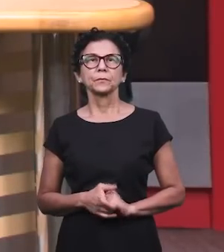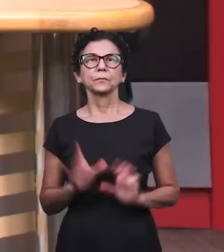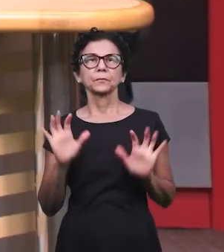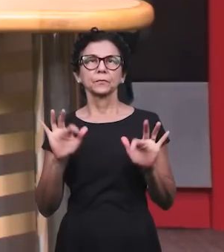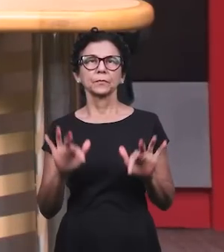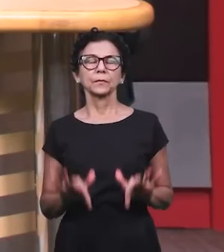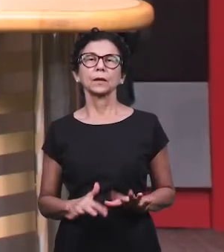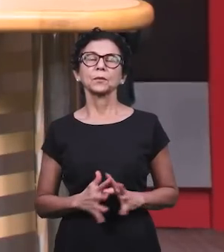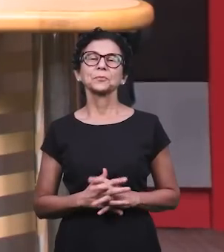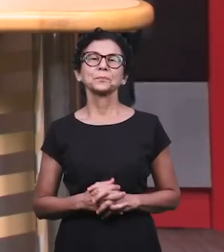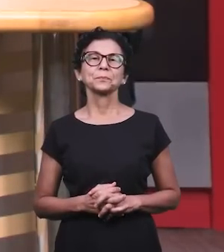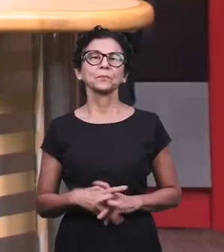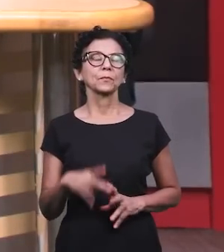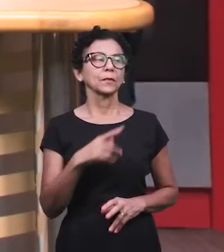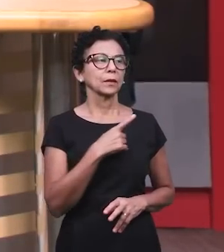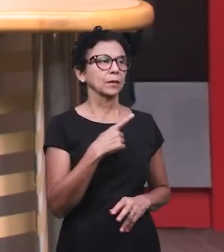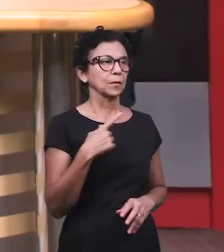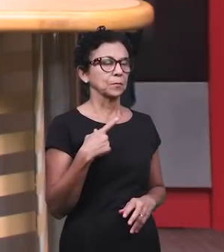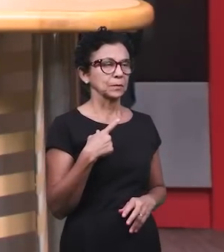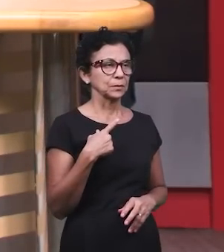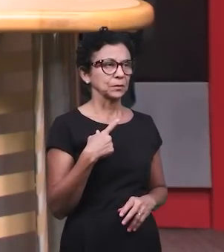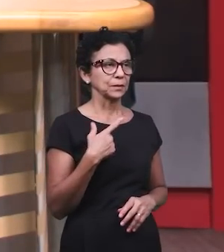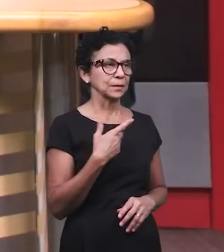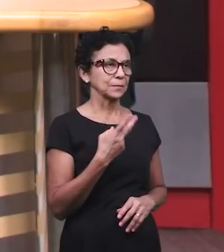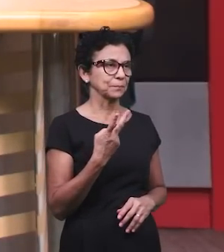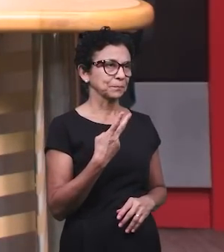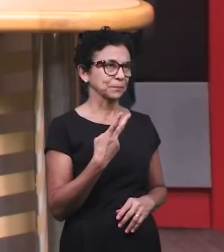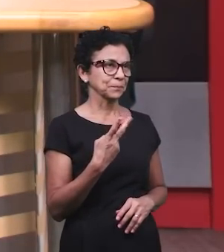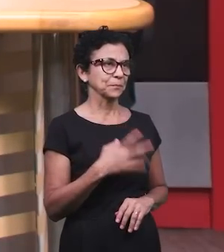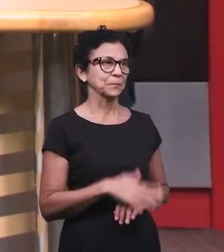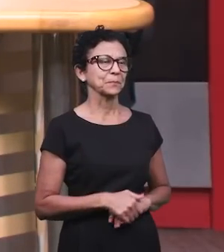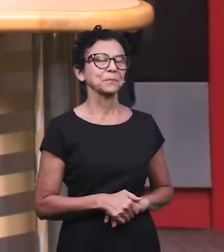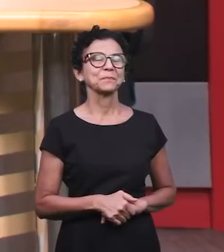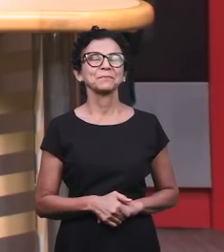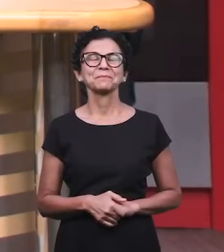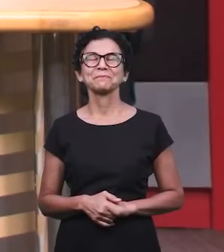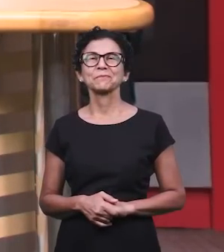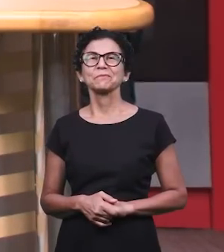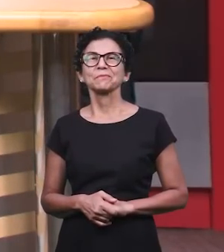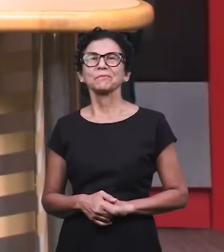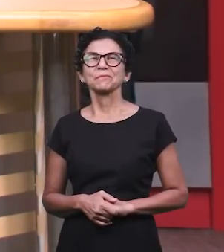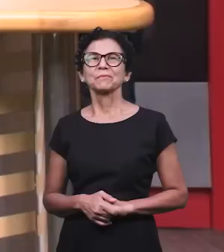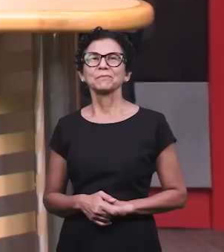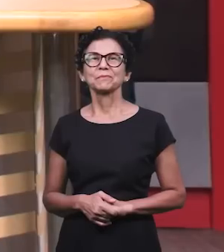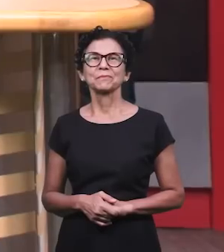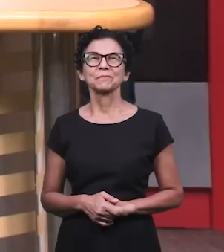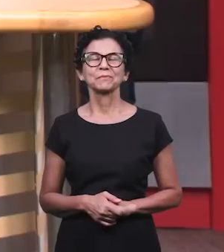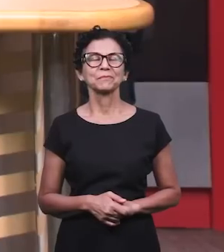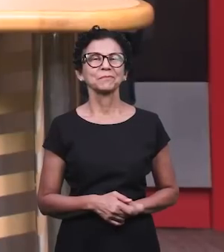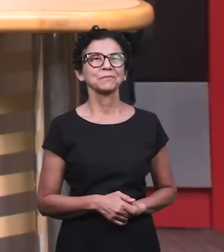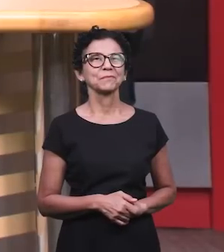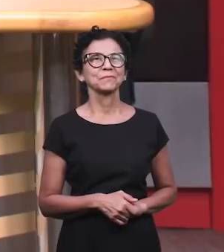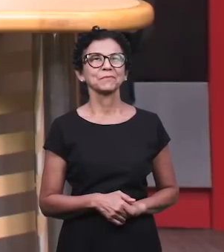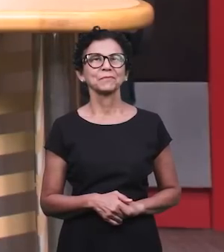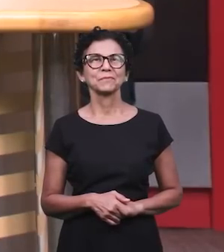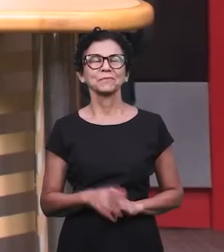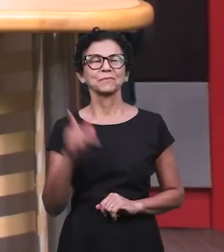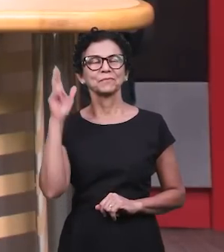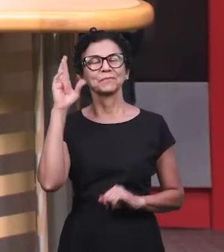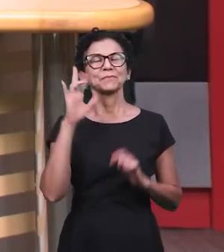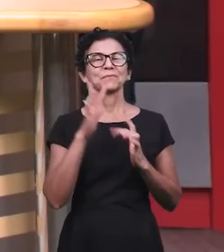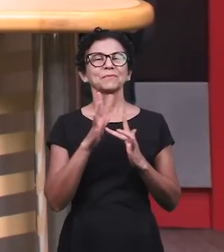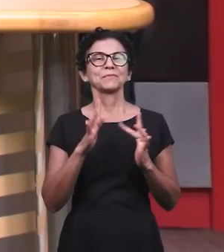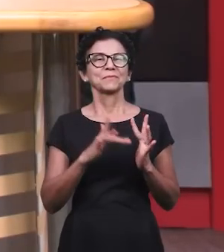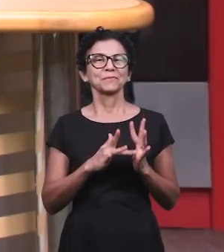do nosso programa. Pastor Fernando, Pastor Wallace, alguma colocação a mais? Não, podemos encerrar? Não, ótimo.